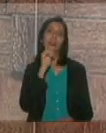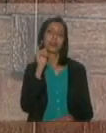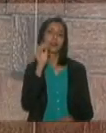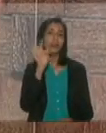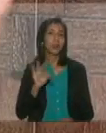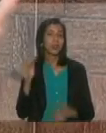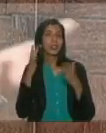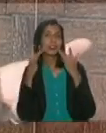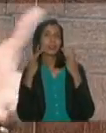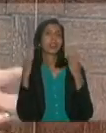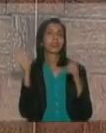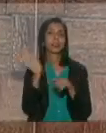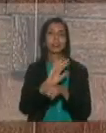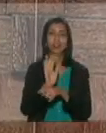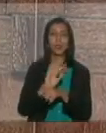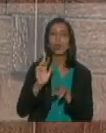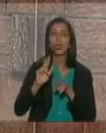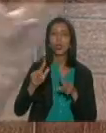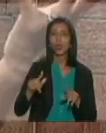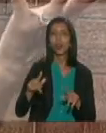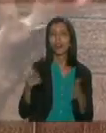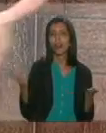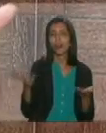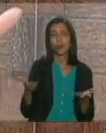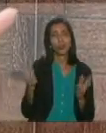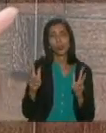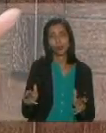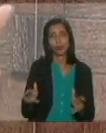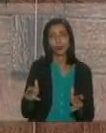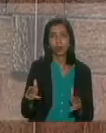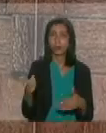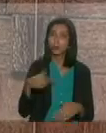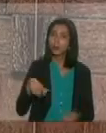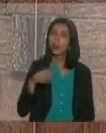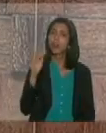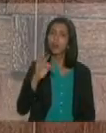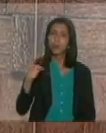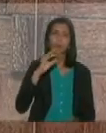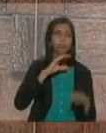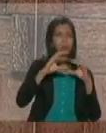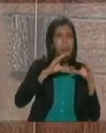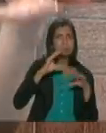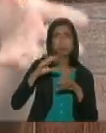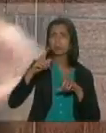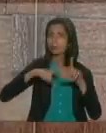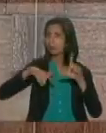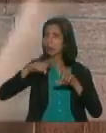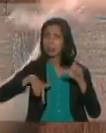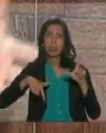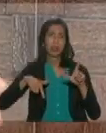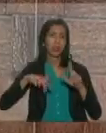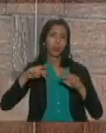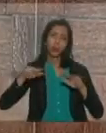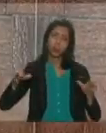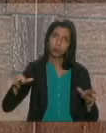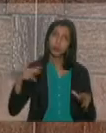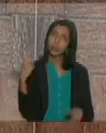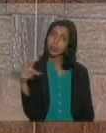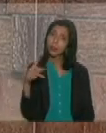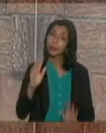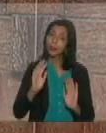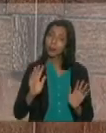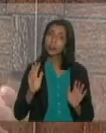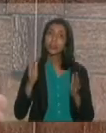de teatro, de cinema, não era assim como é hoje, né? Então, a gente tinha faculdade de comunicação, letras, coisas desse